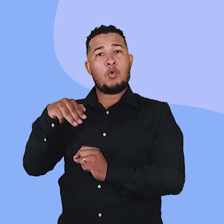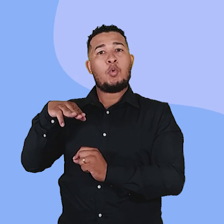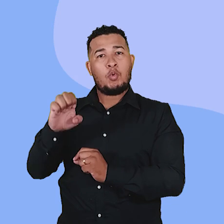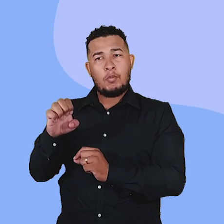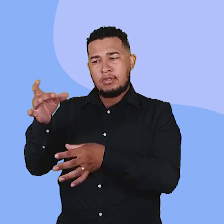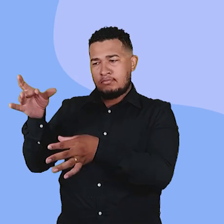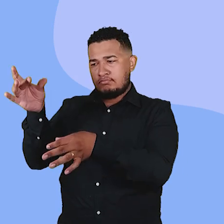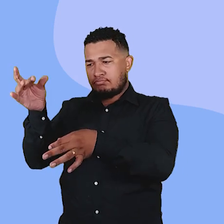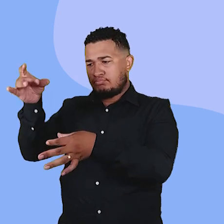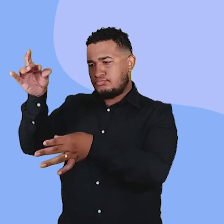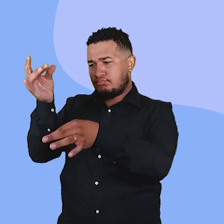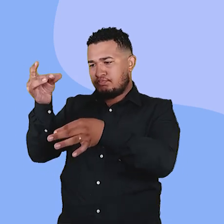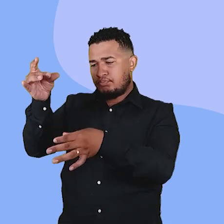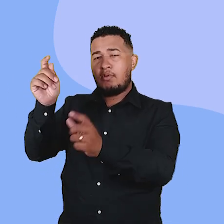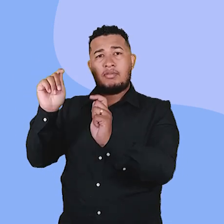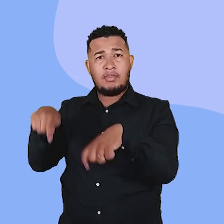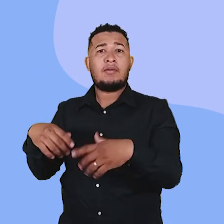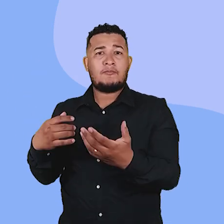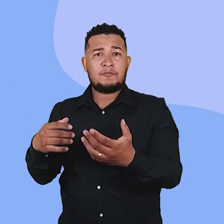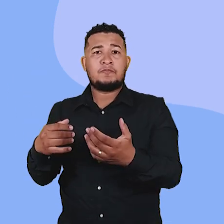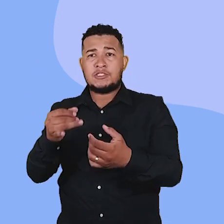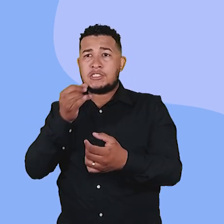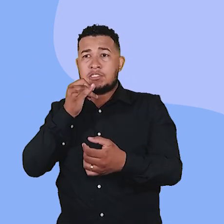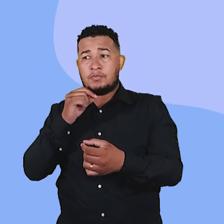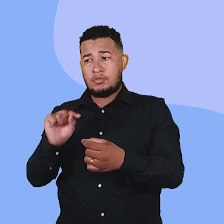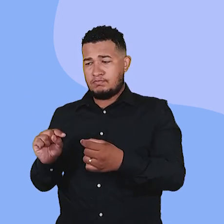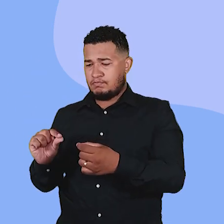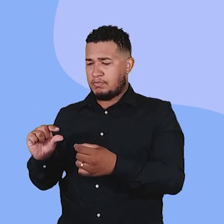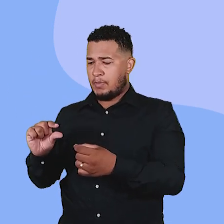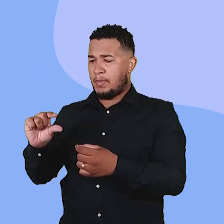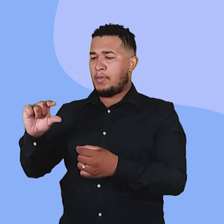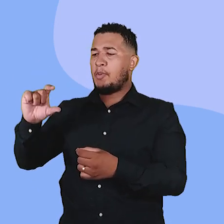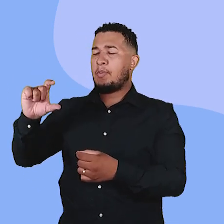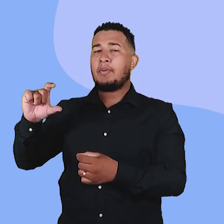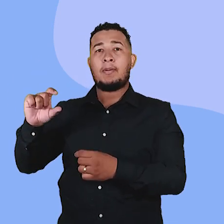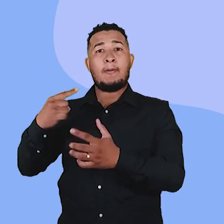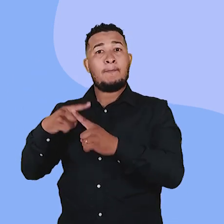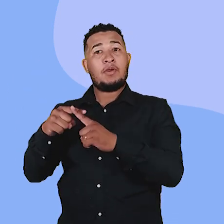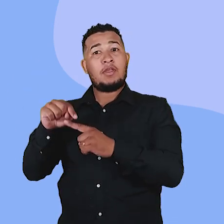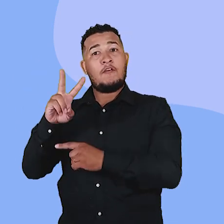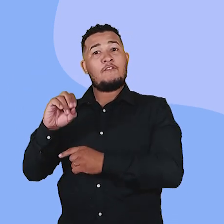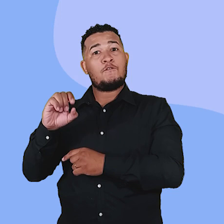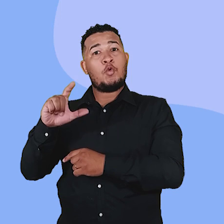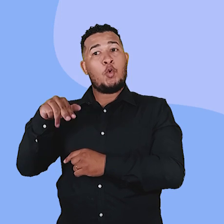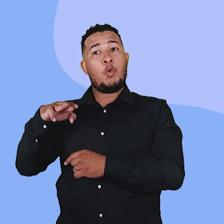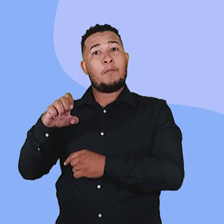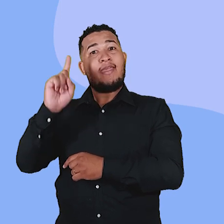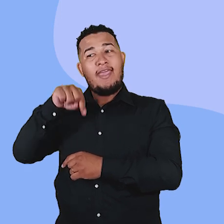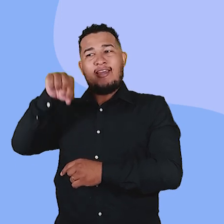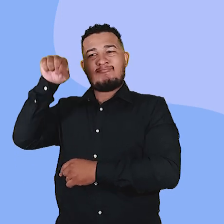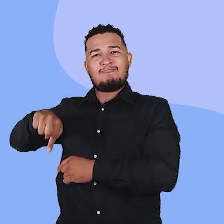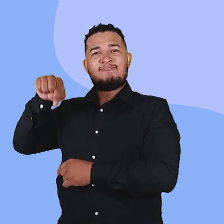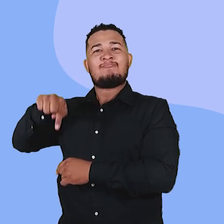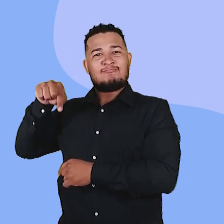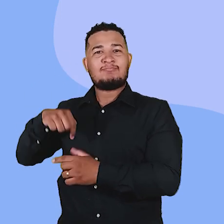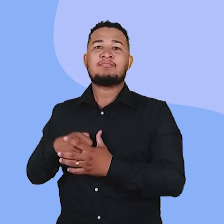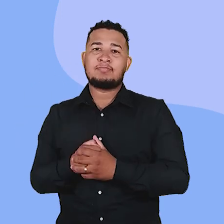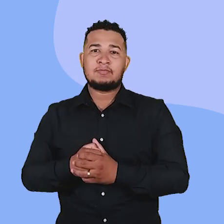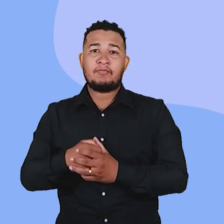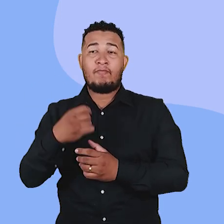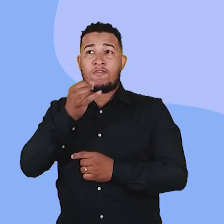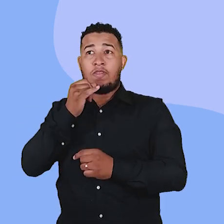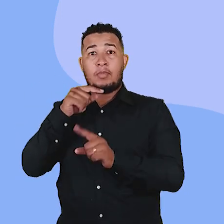tem nesse meu recipiente. Ou seja, o volume é uma grandeza macroscópica. Por exemplo,